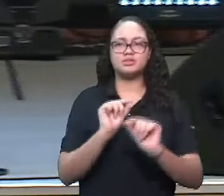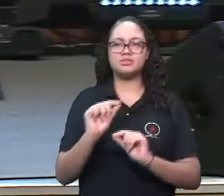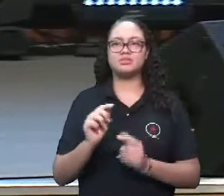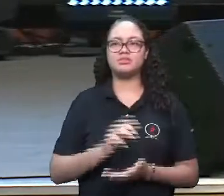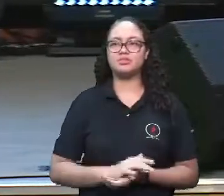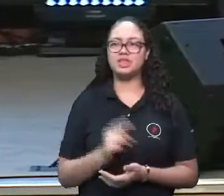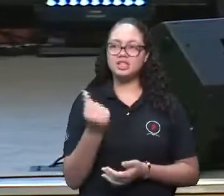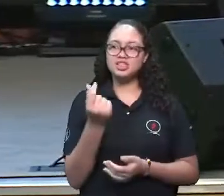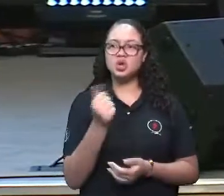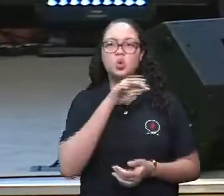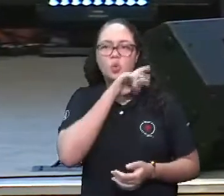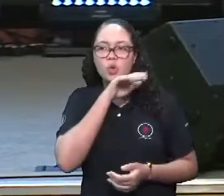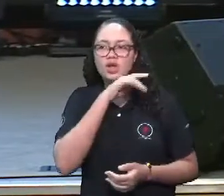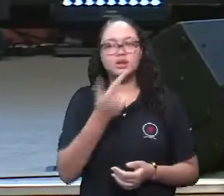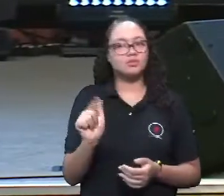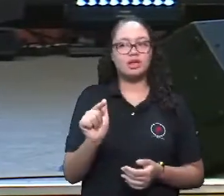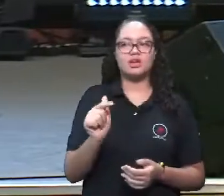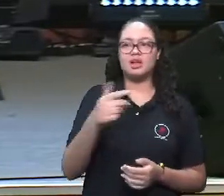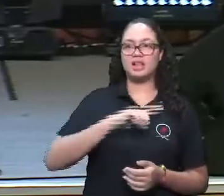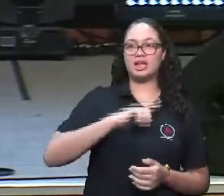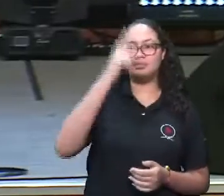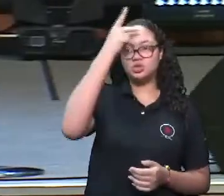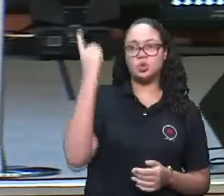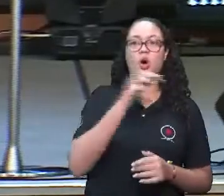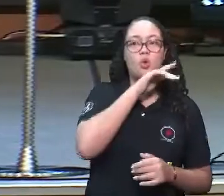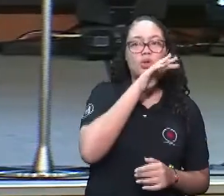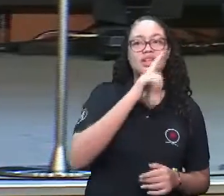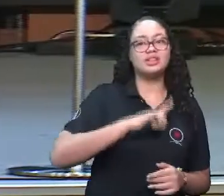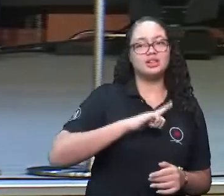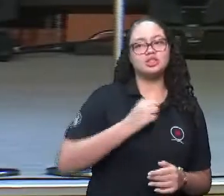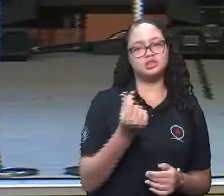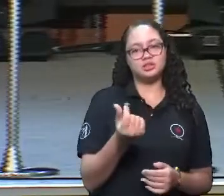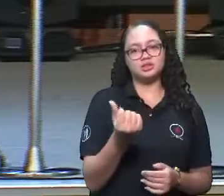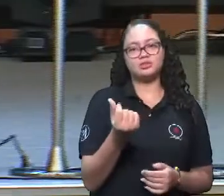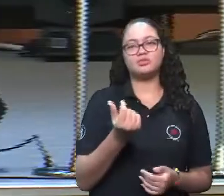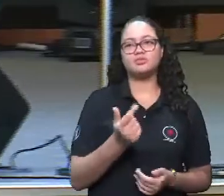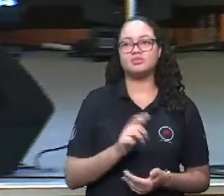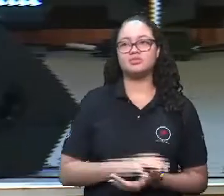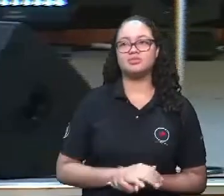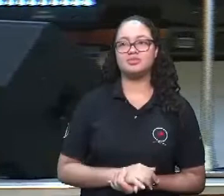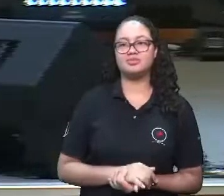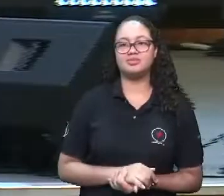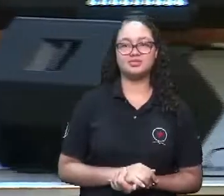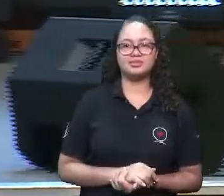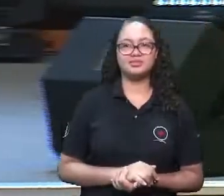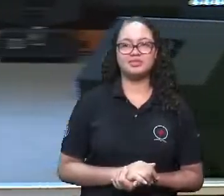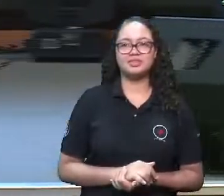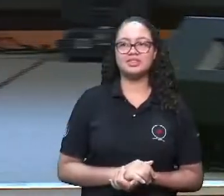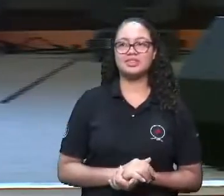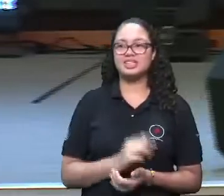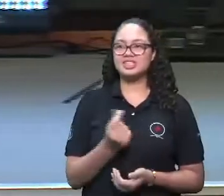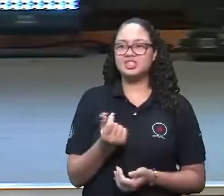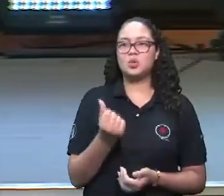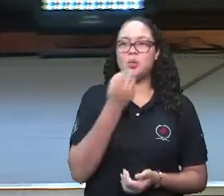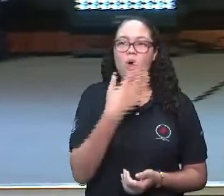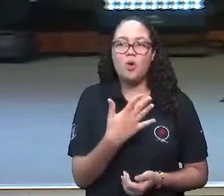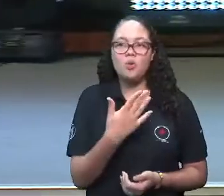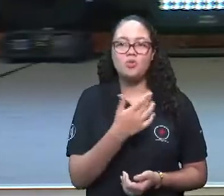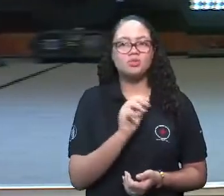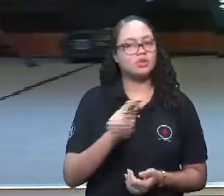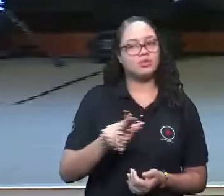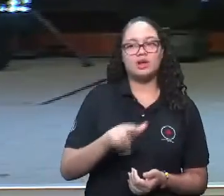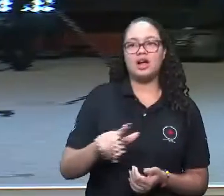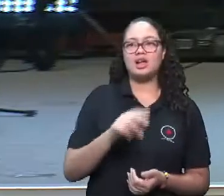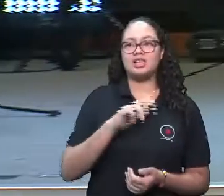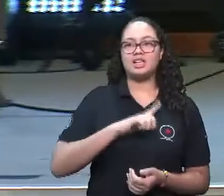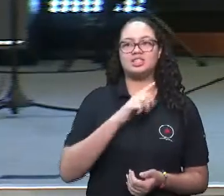dinheiro ruim, existe gente ruim que tem dinheiro. Não existe dinheiro bom, existe gente boa que tem